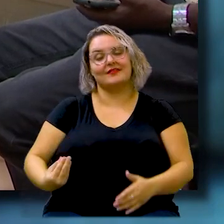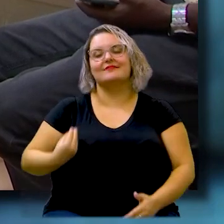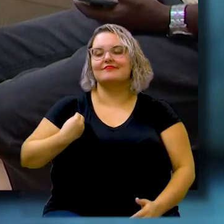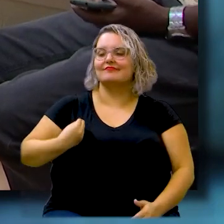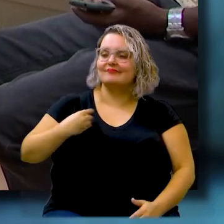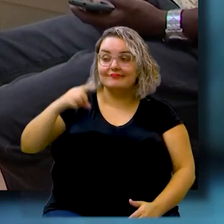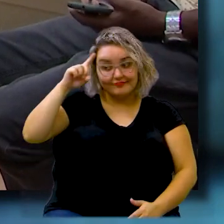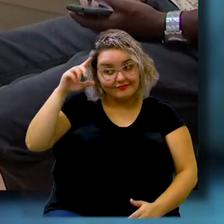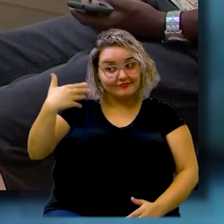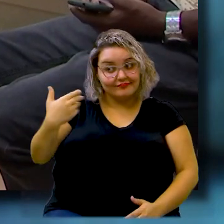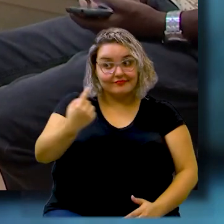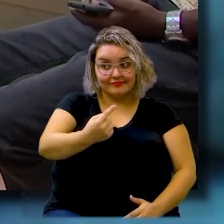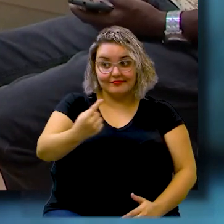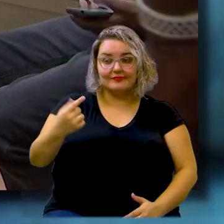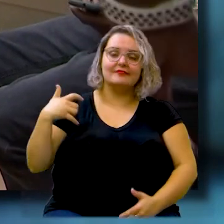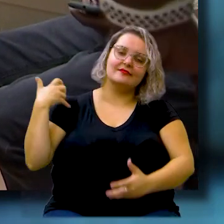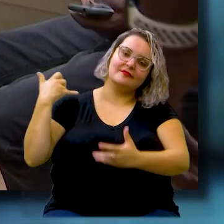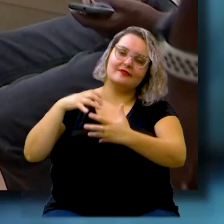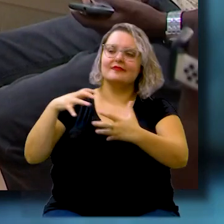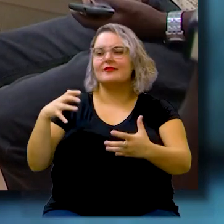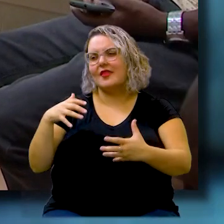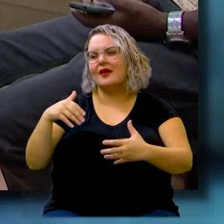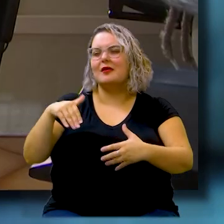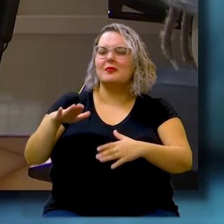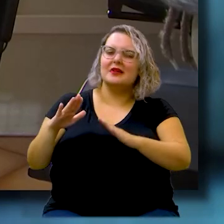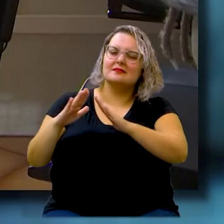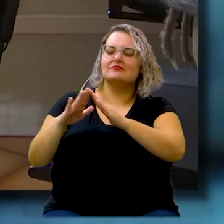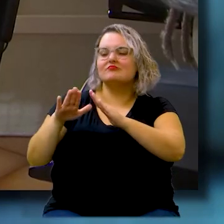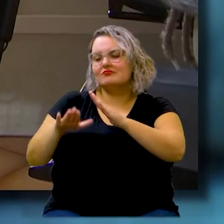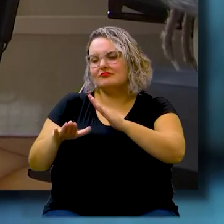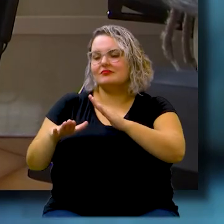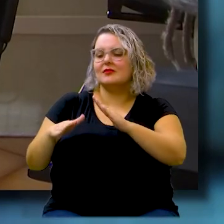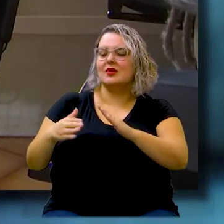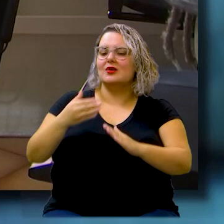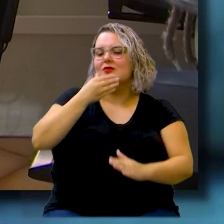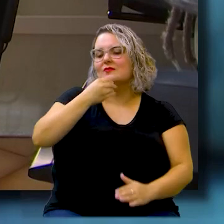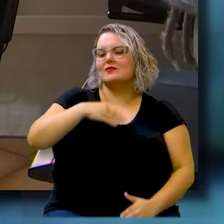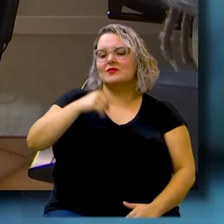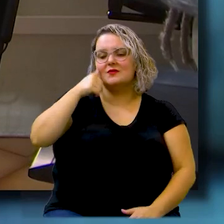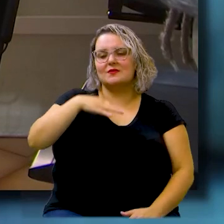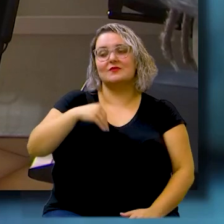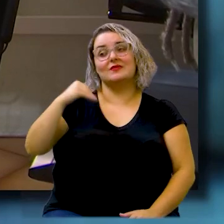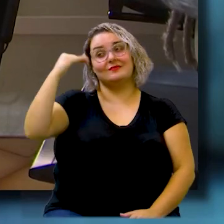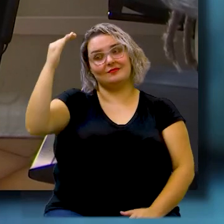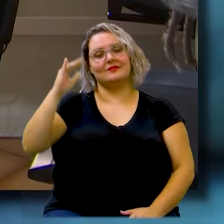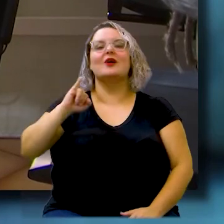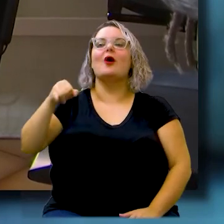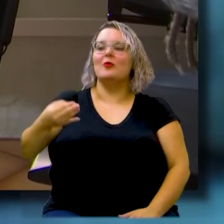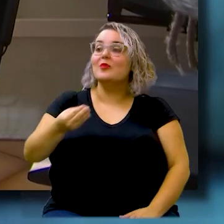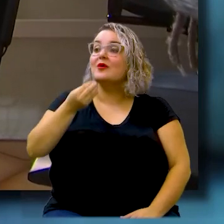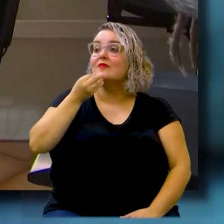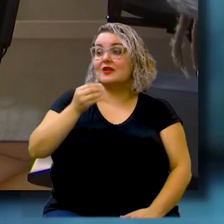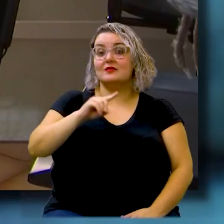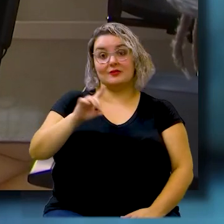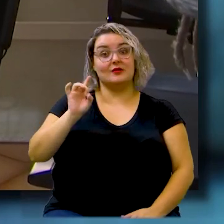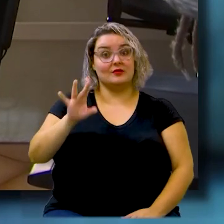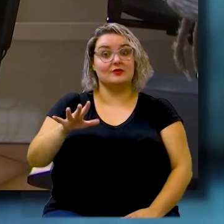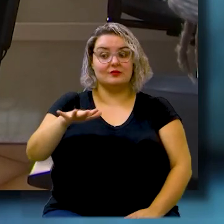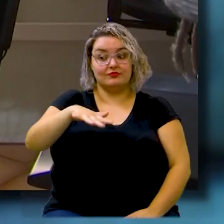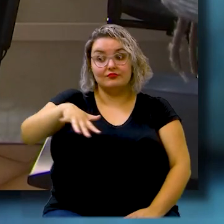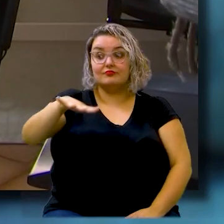às vezes o idoso está mais só em casa, os filhos já se criaram, né, já foram embora, então eles aproveitam também não só ali o